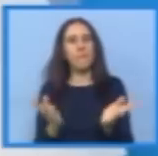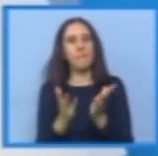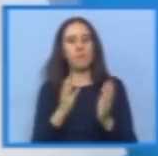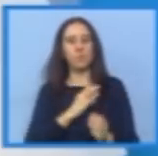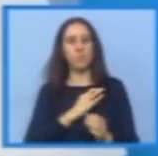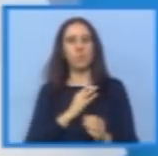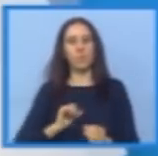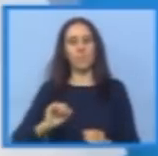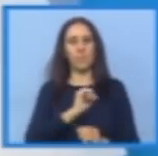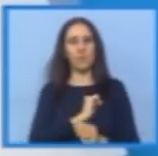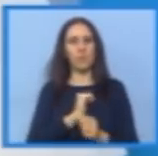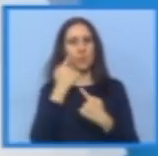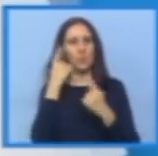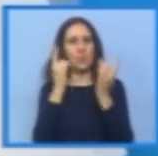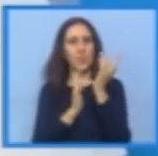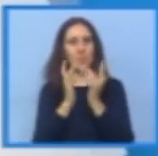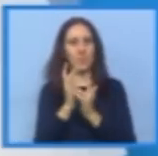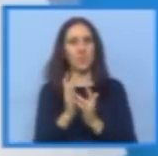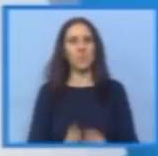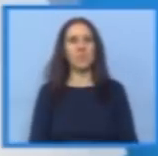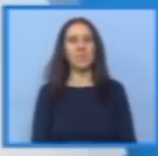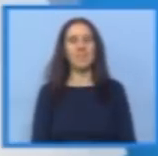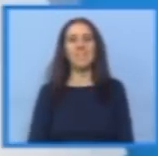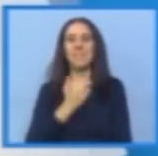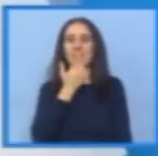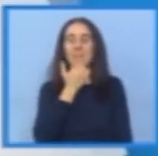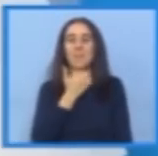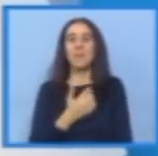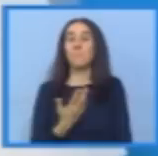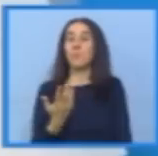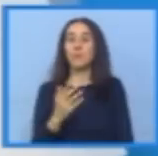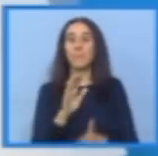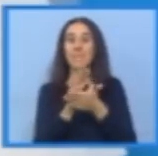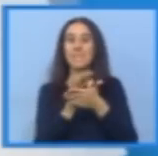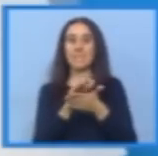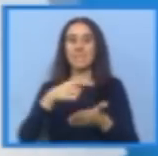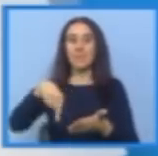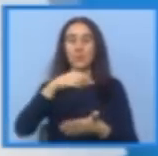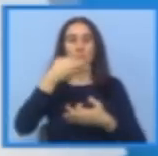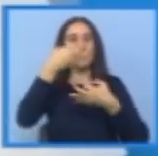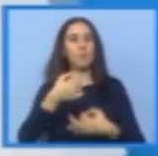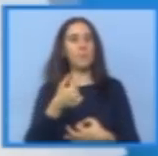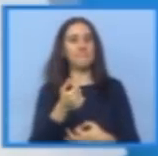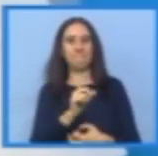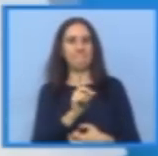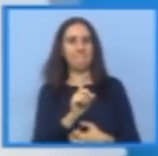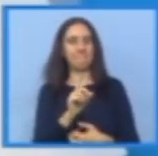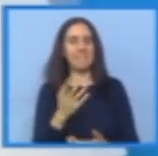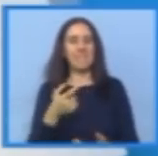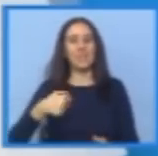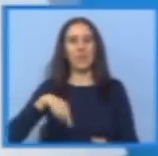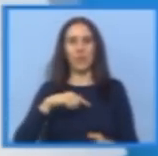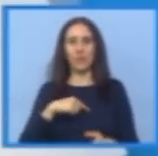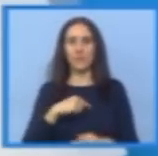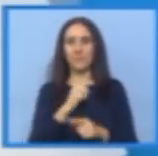Senhor Jesus Cristo. Pois, essa carta, eles não se portaram lá muito bem. E nós, depois,